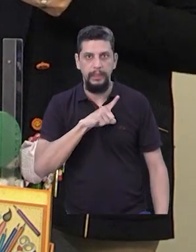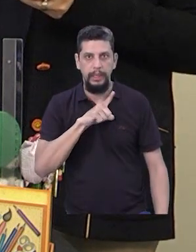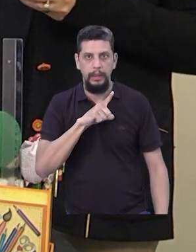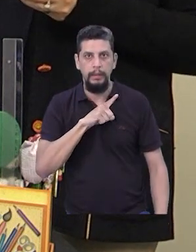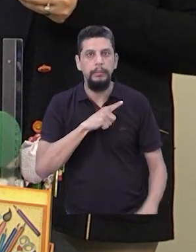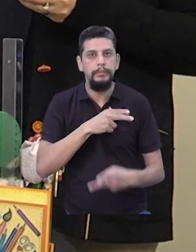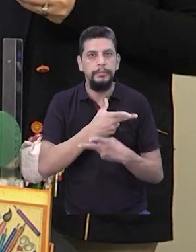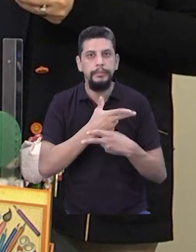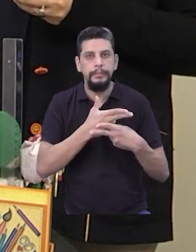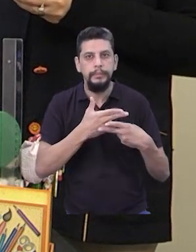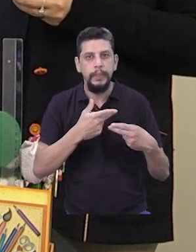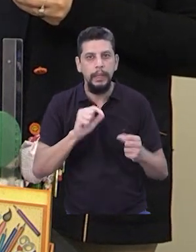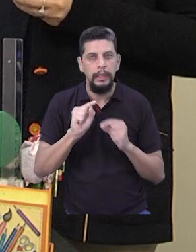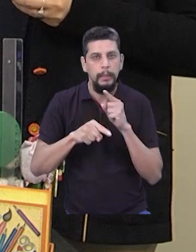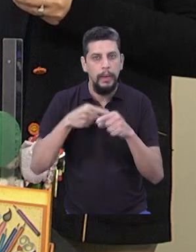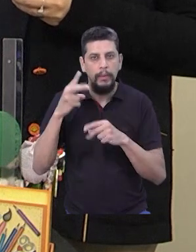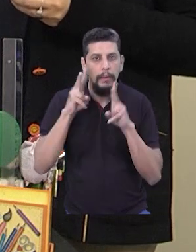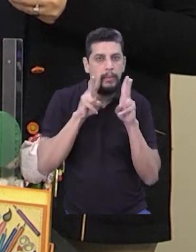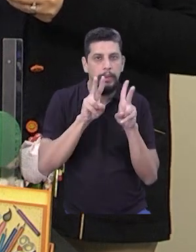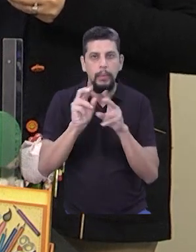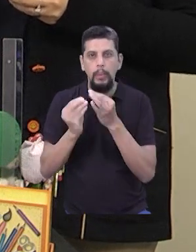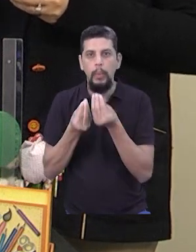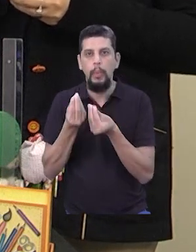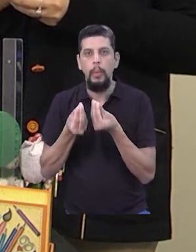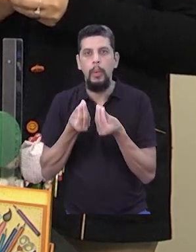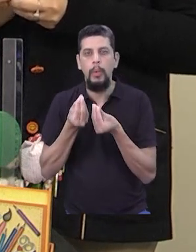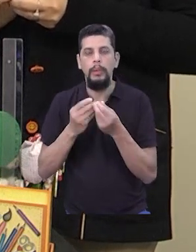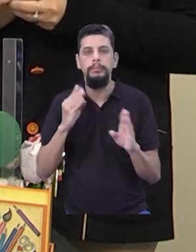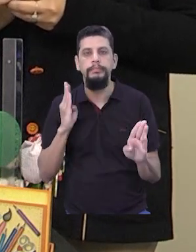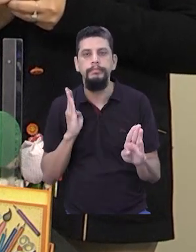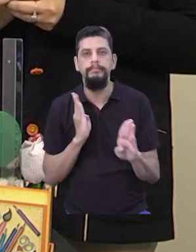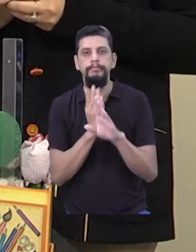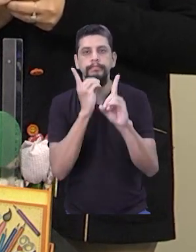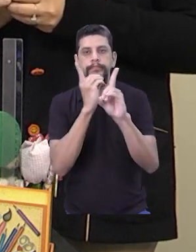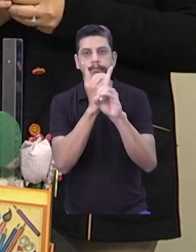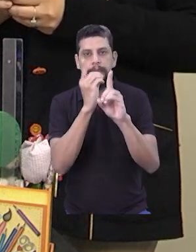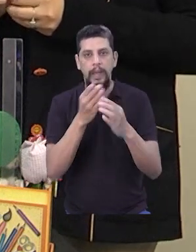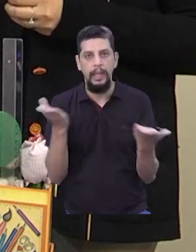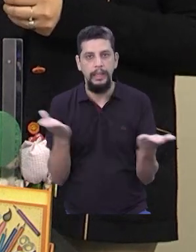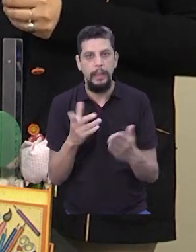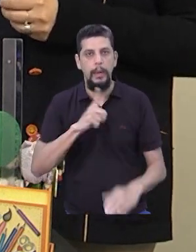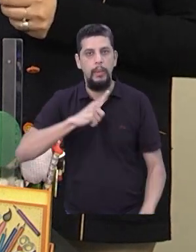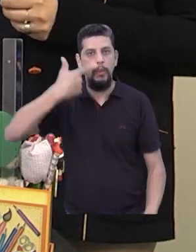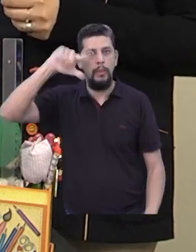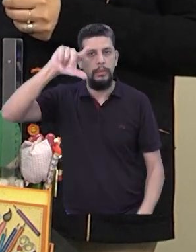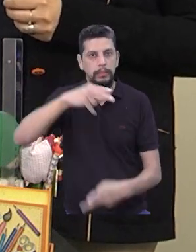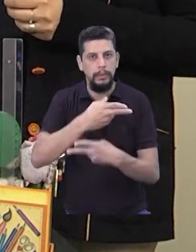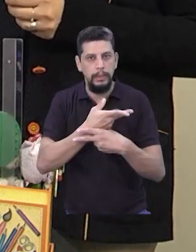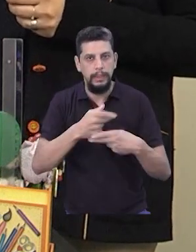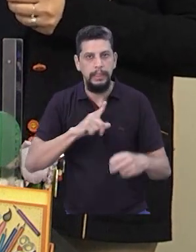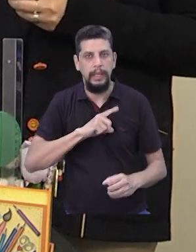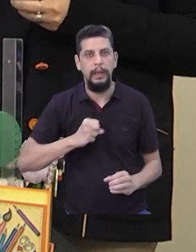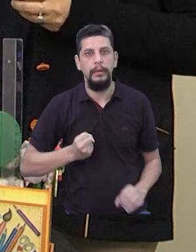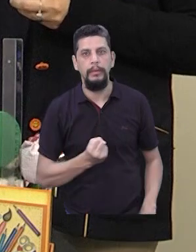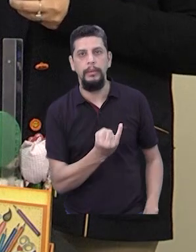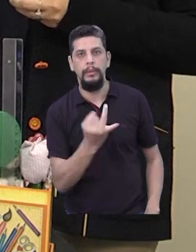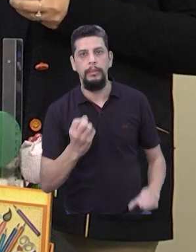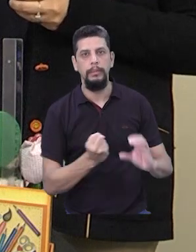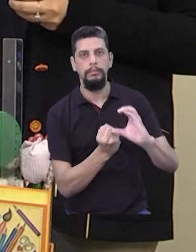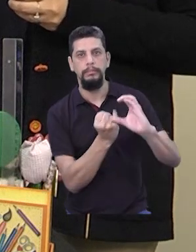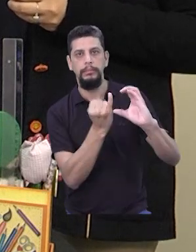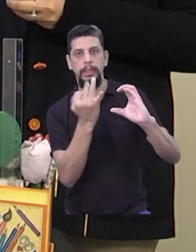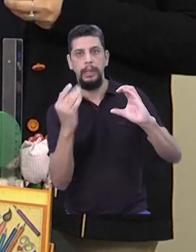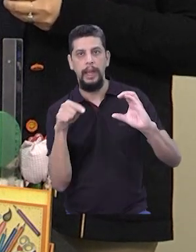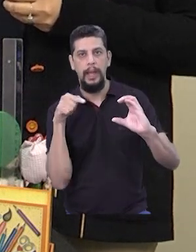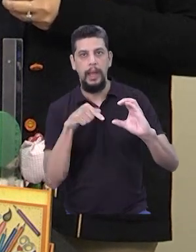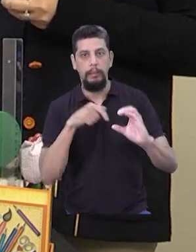ela tem um suporte. Depois nós vamos ver aonde que a gente encontra ela. E tem uma outra coisa, tem algumas